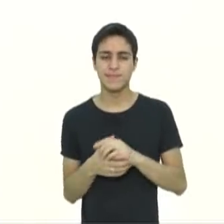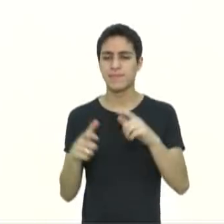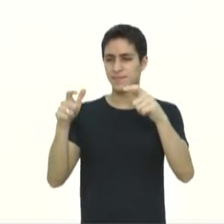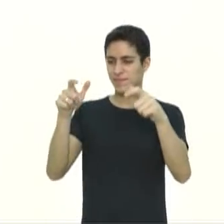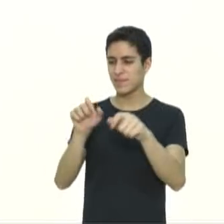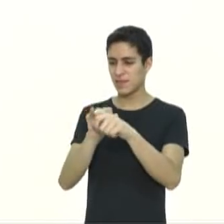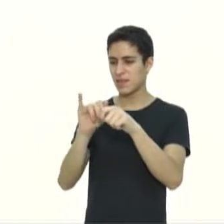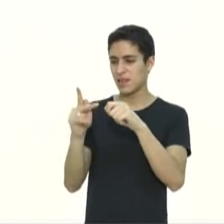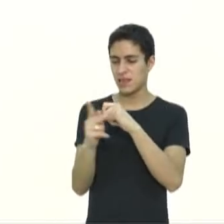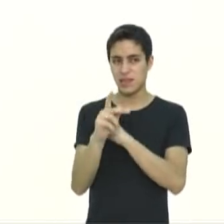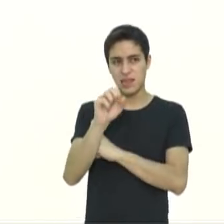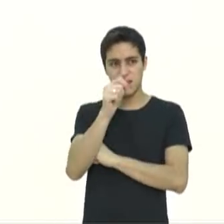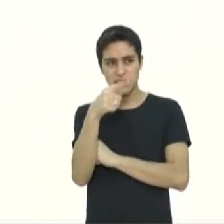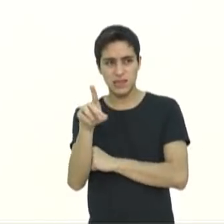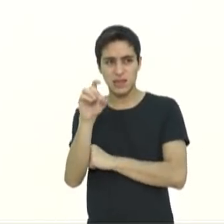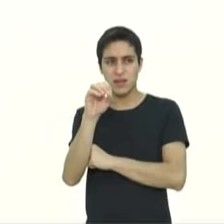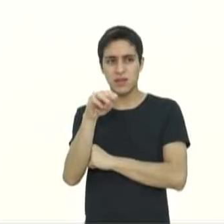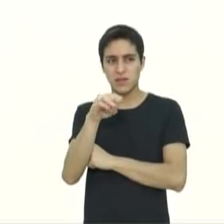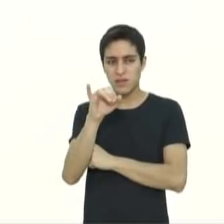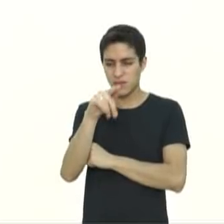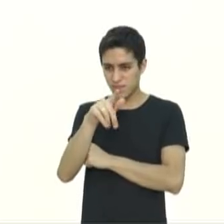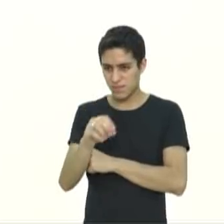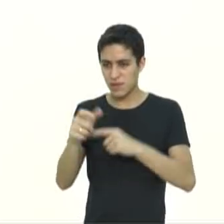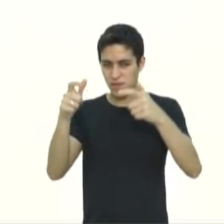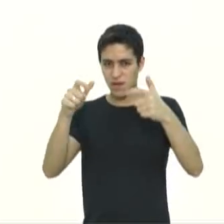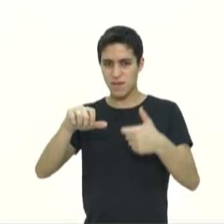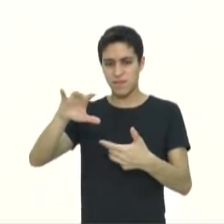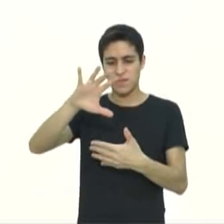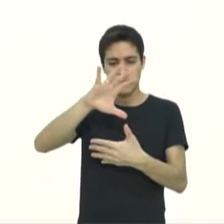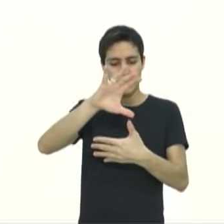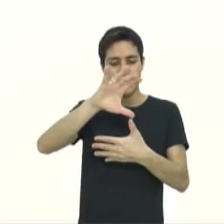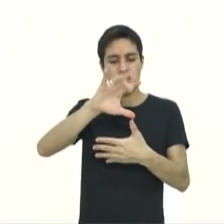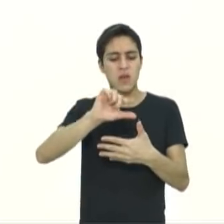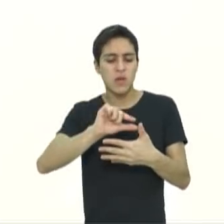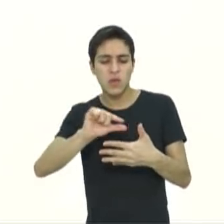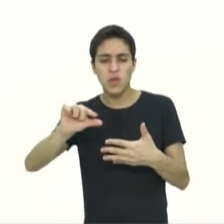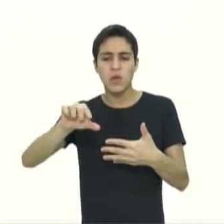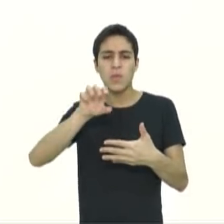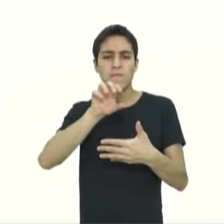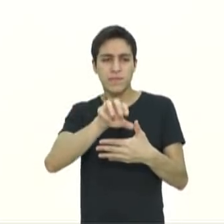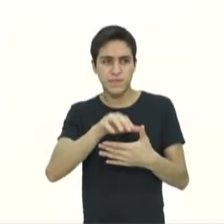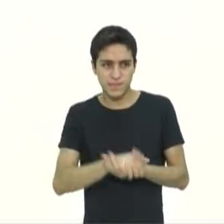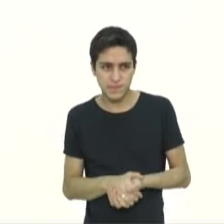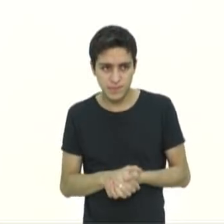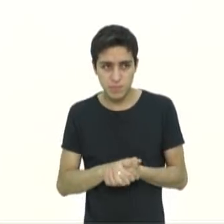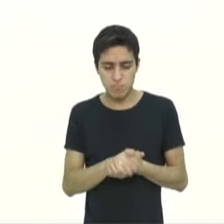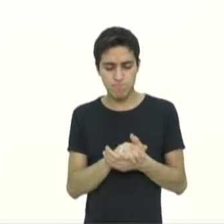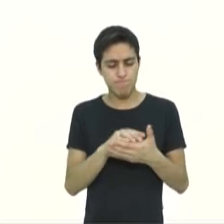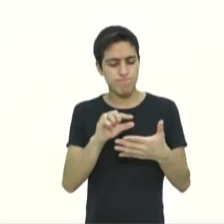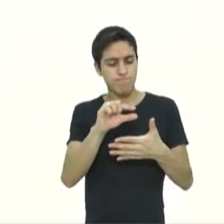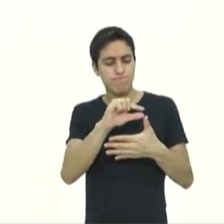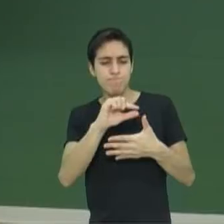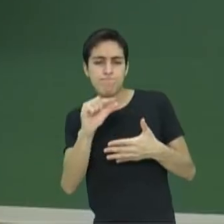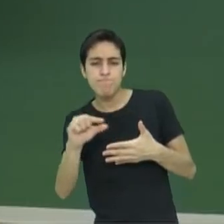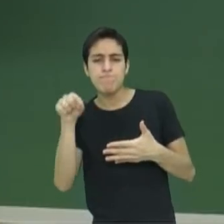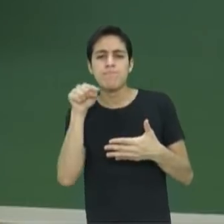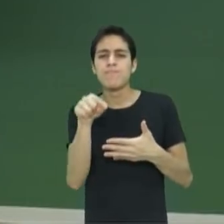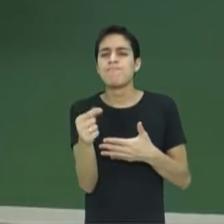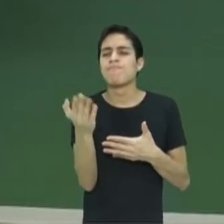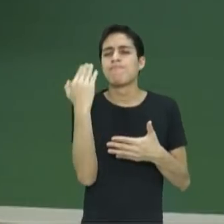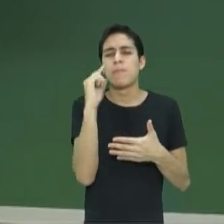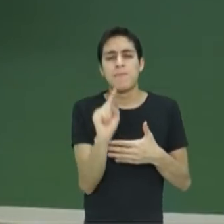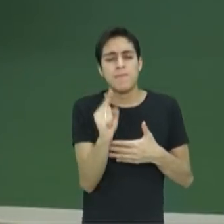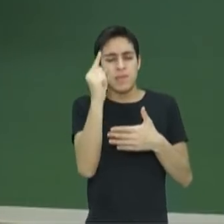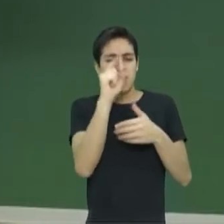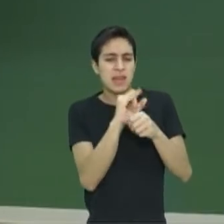São Domingos. Essa ilhazinha é localizada na América Central, na região das Antilhas. Essa ilha, ela foi uma das primeiras ilhas